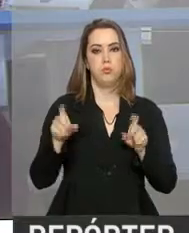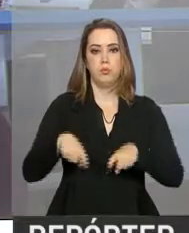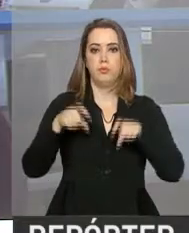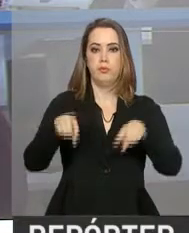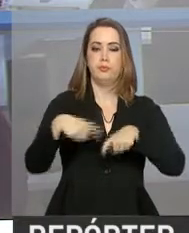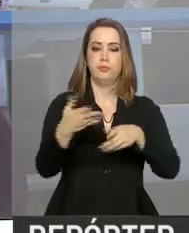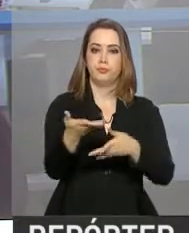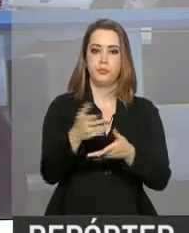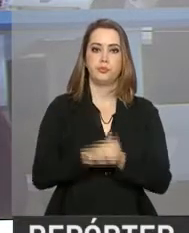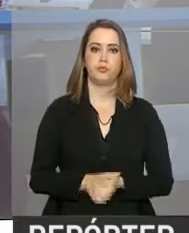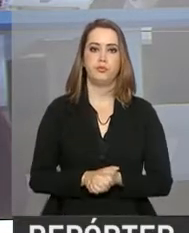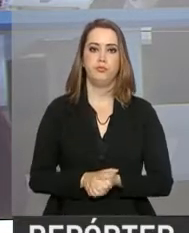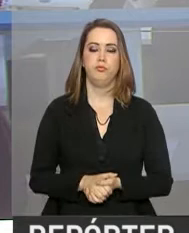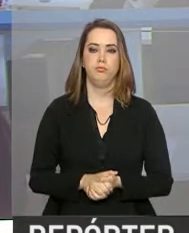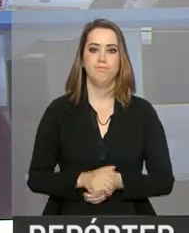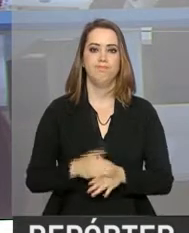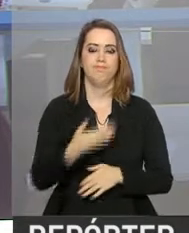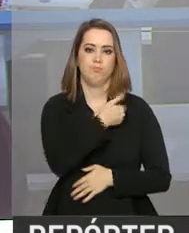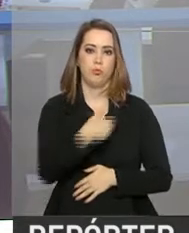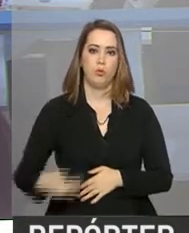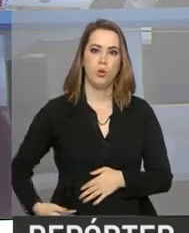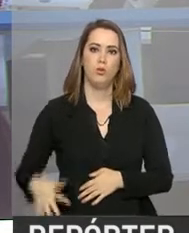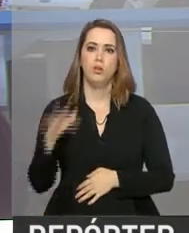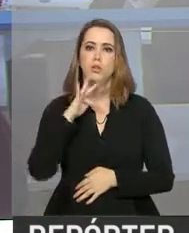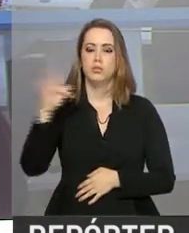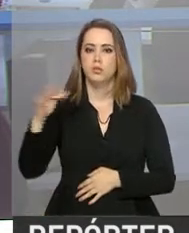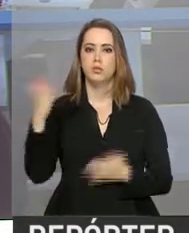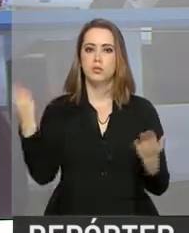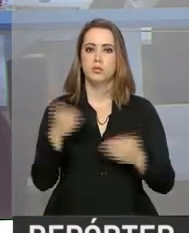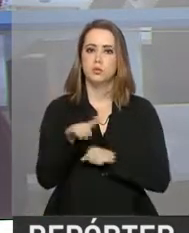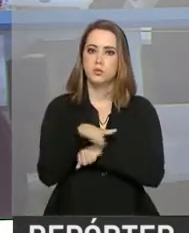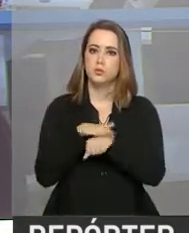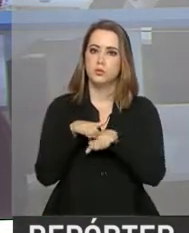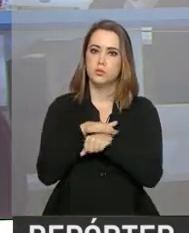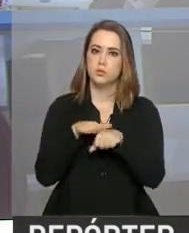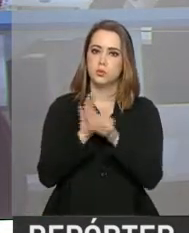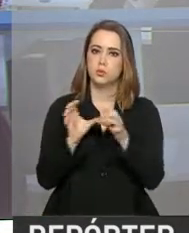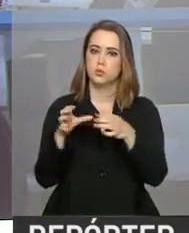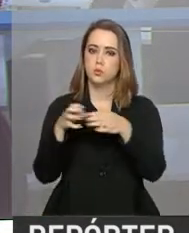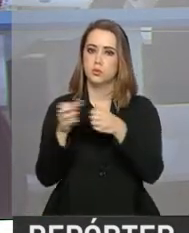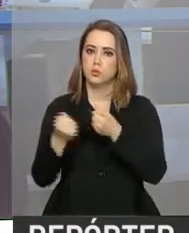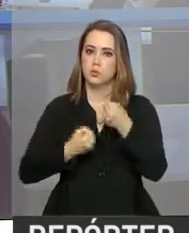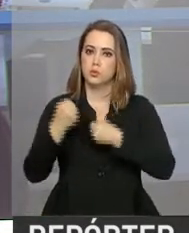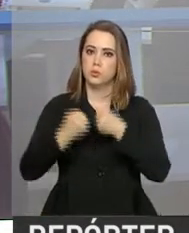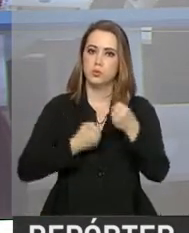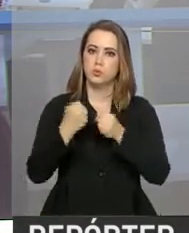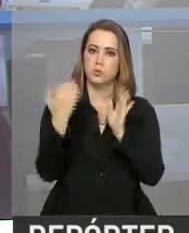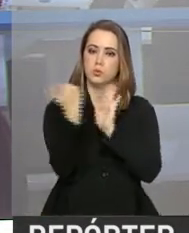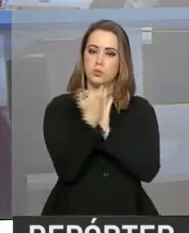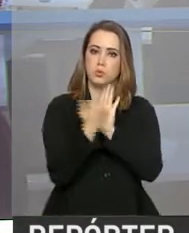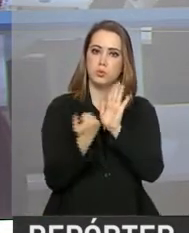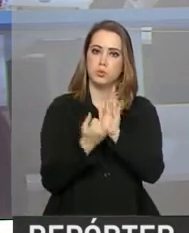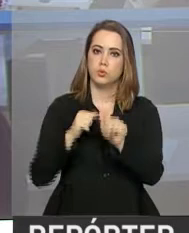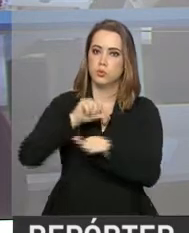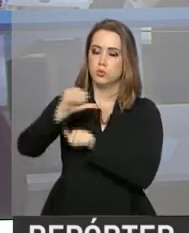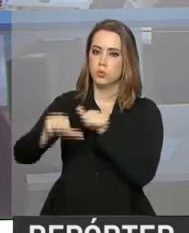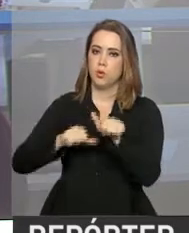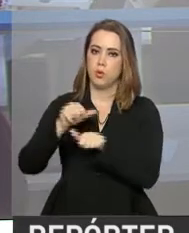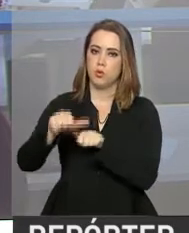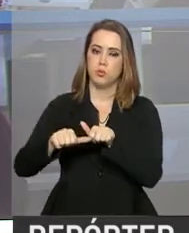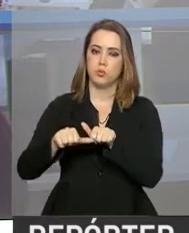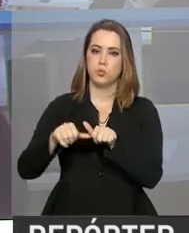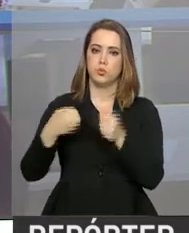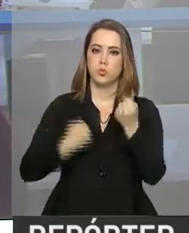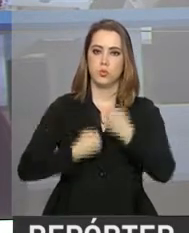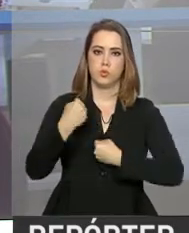o governo federal está discutindo com o setor com entidades setor automotivo uma programa de renovação da frota segundo o